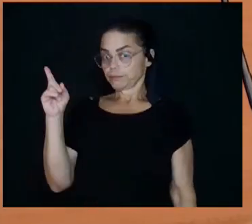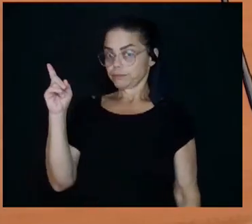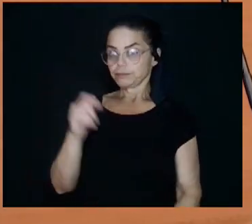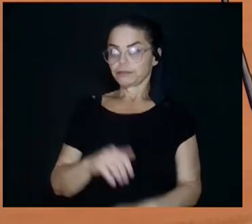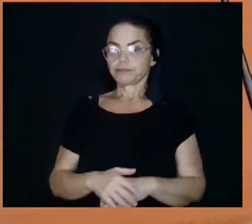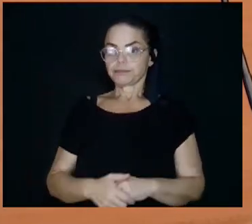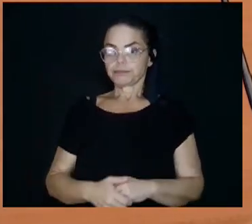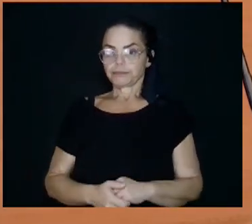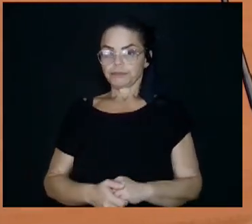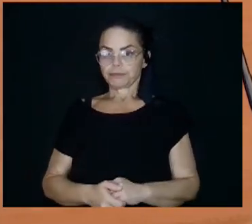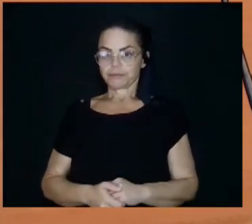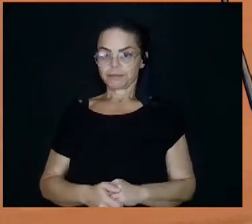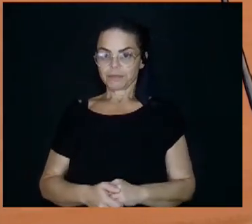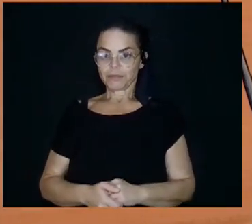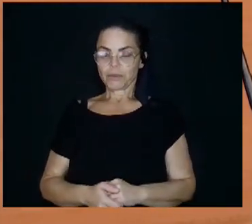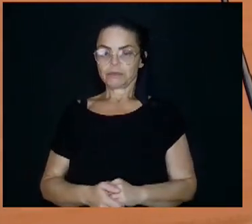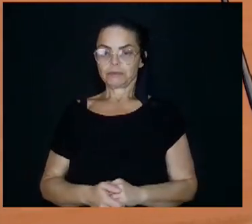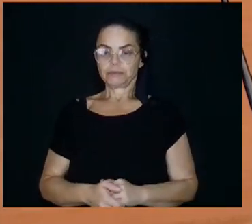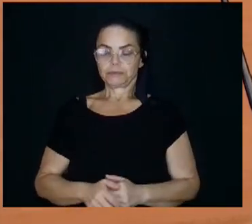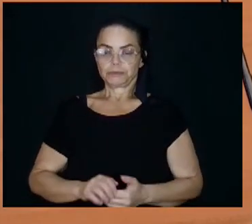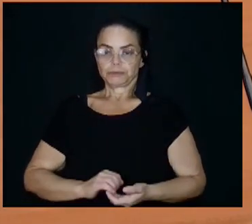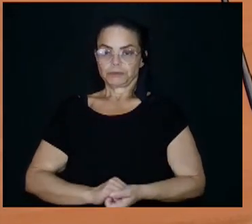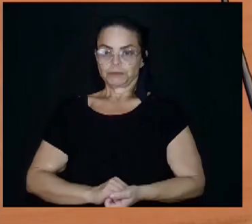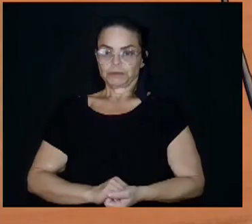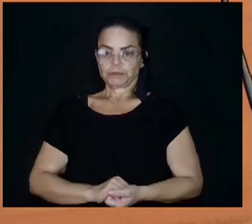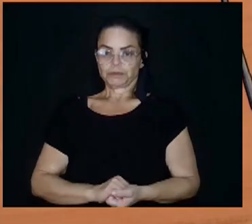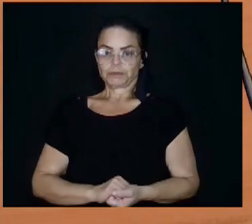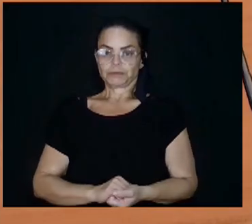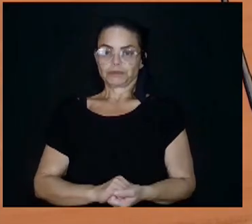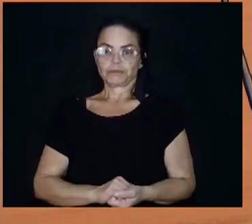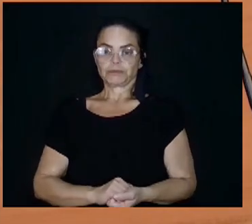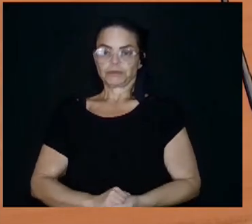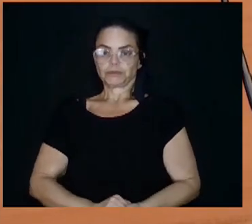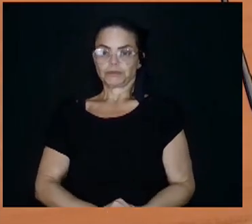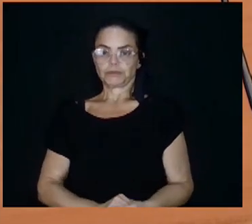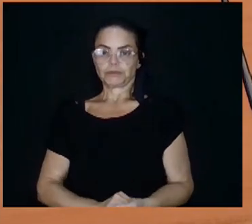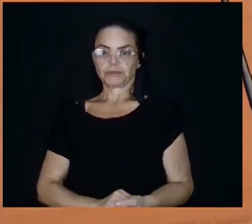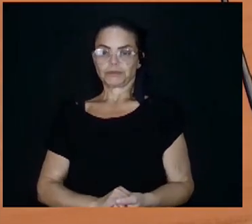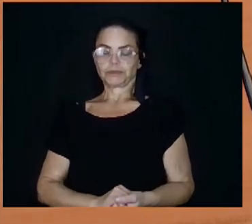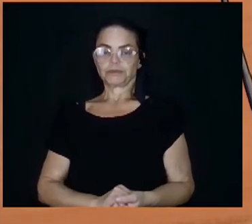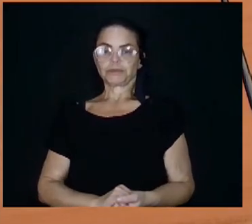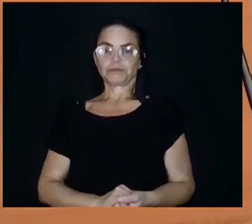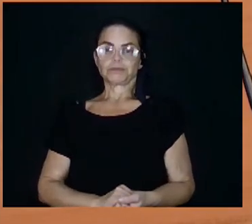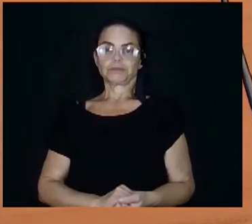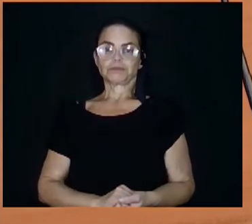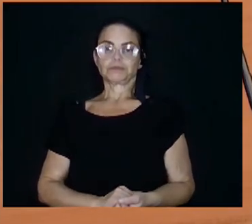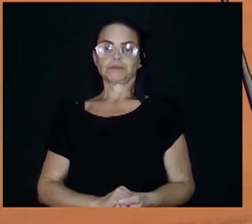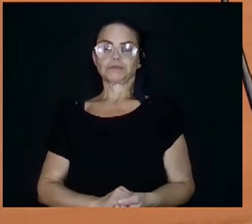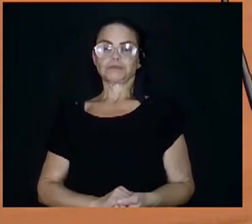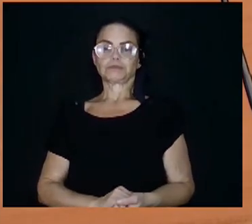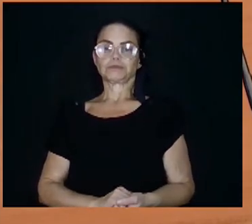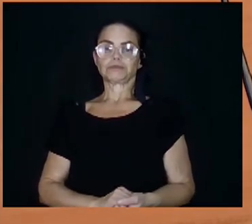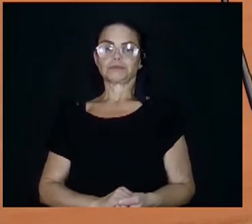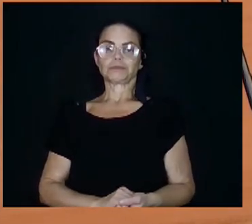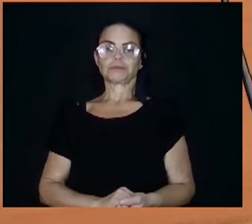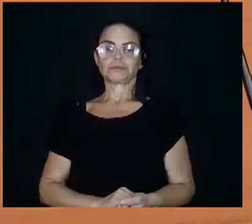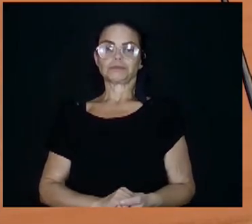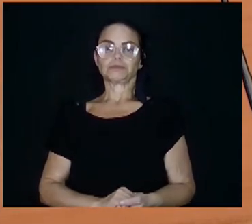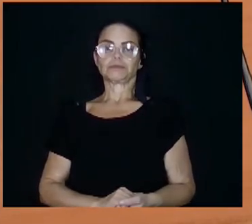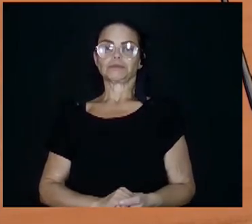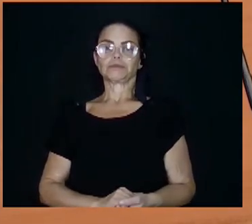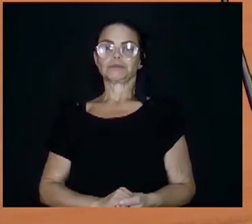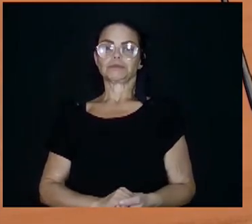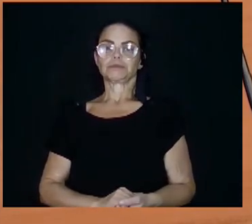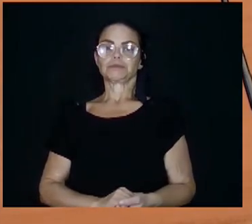aqui. Ai, como é que eu volto? Aqui, ó. Pronto.